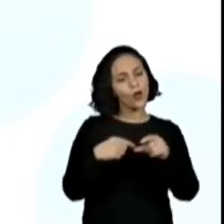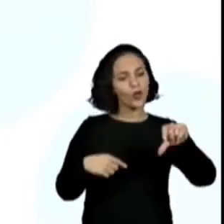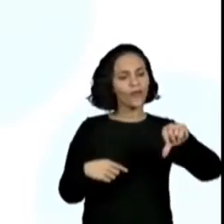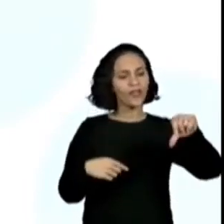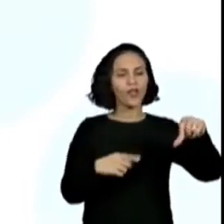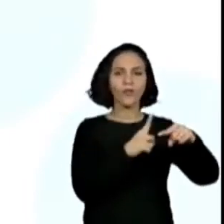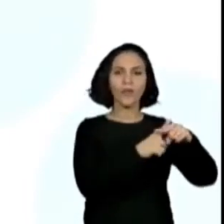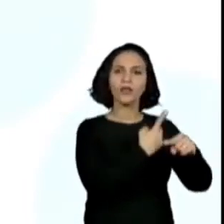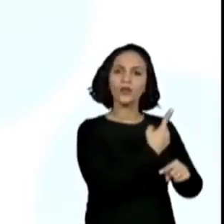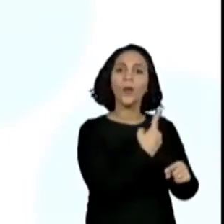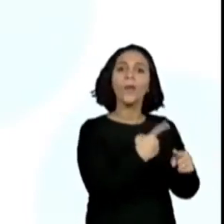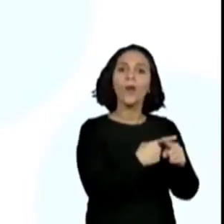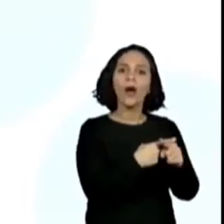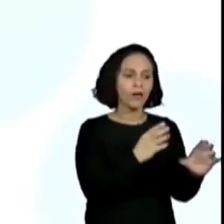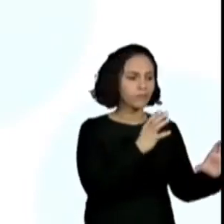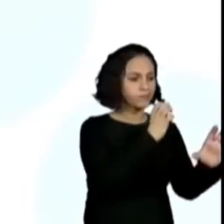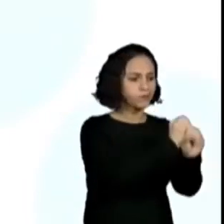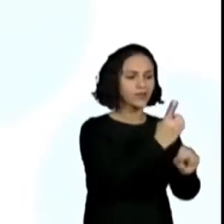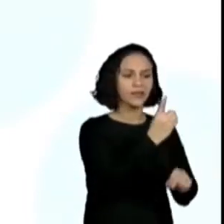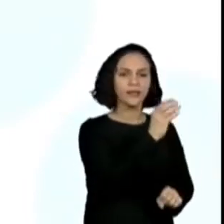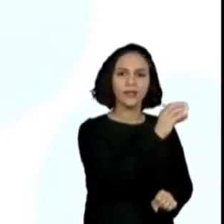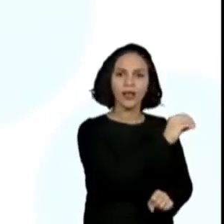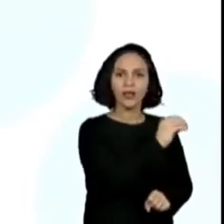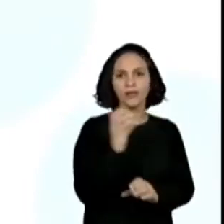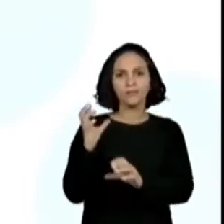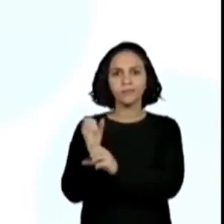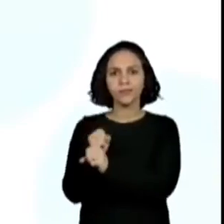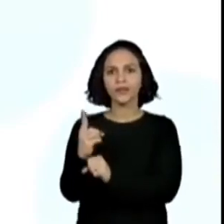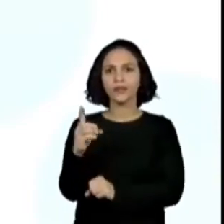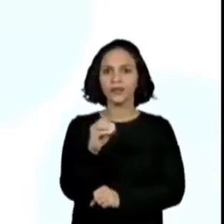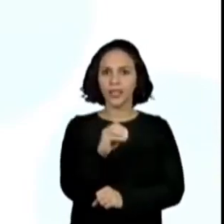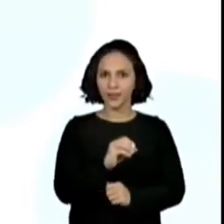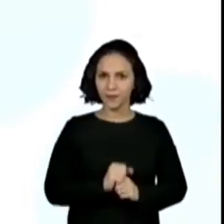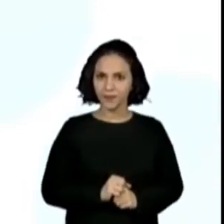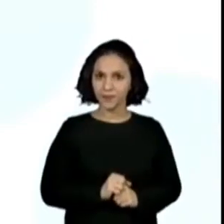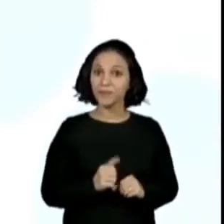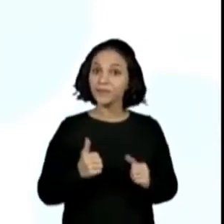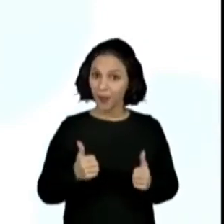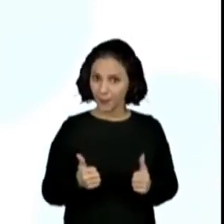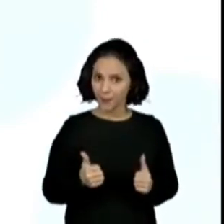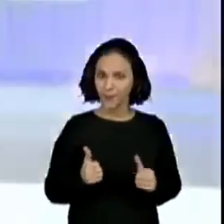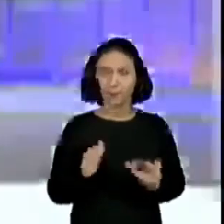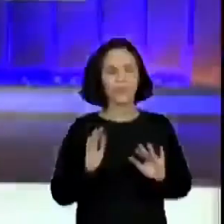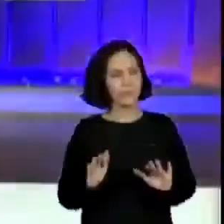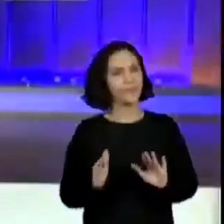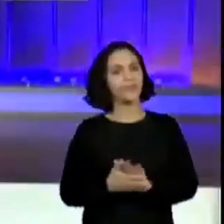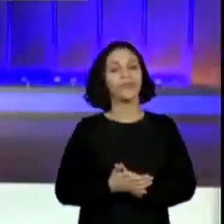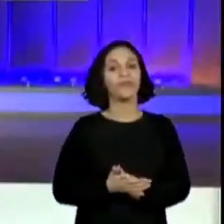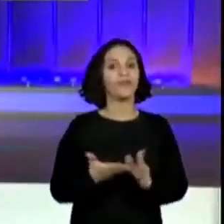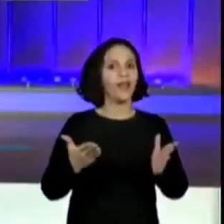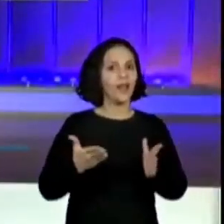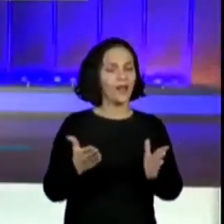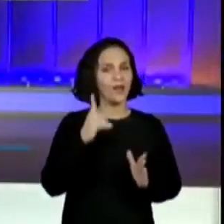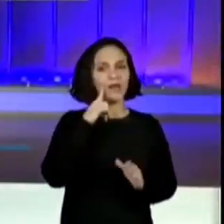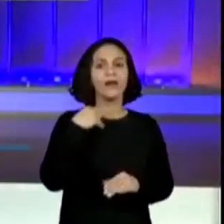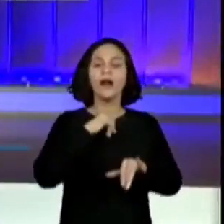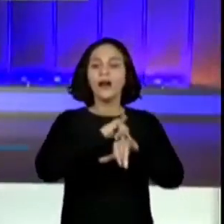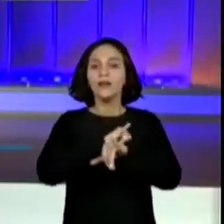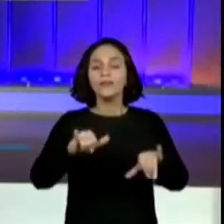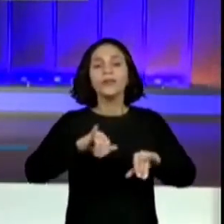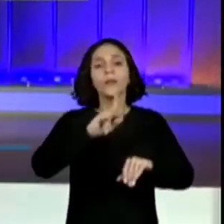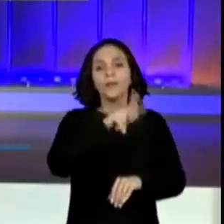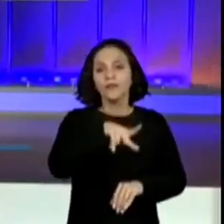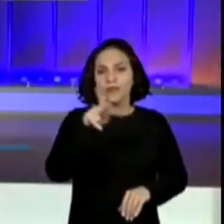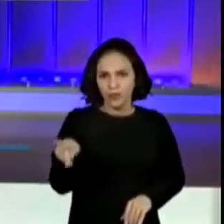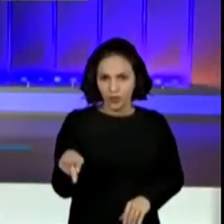1 pois as duas adições tem como resultado o número 100 Ok então tá agora V já vou dar o recadinho pros